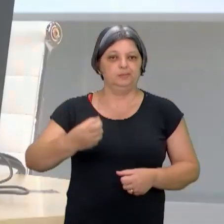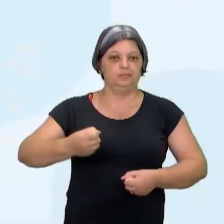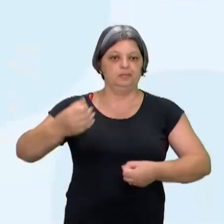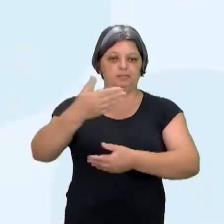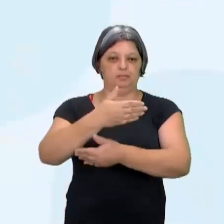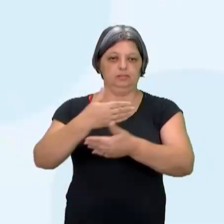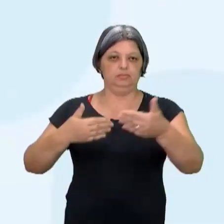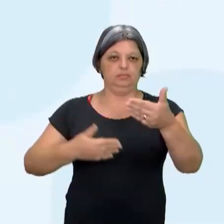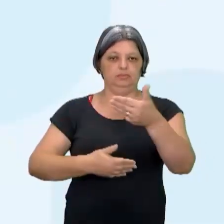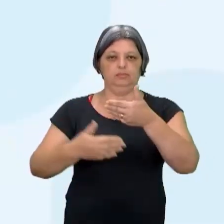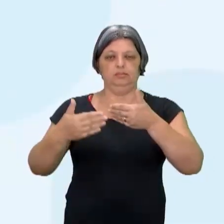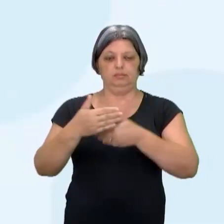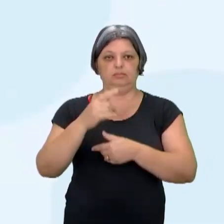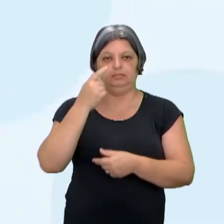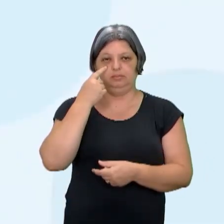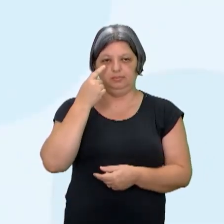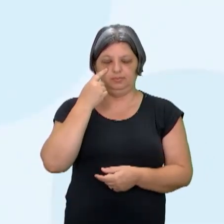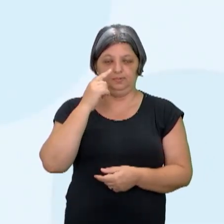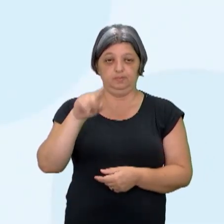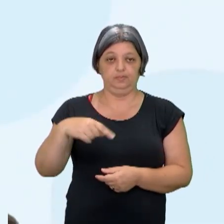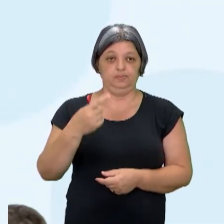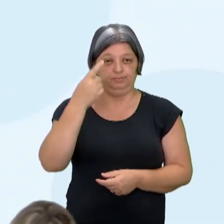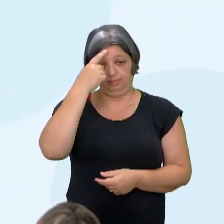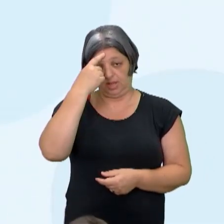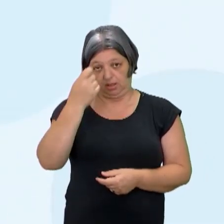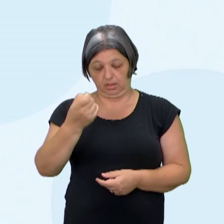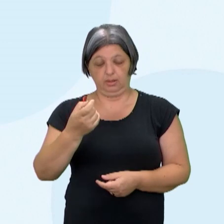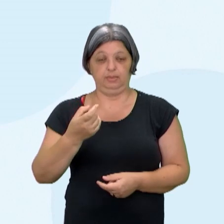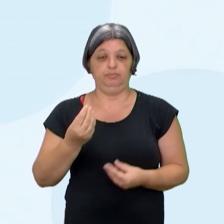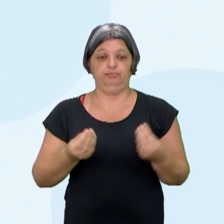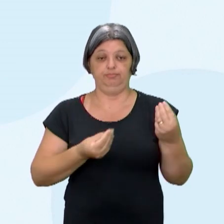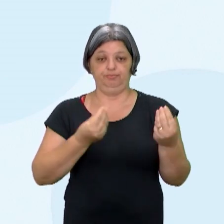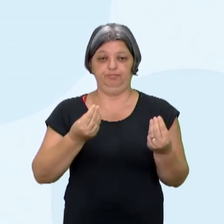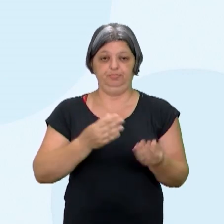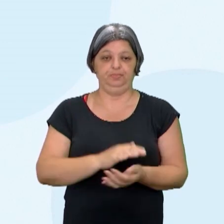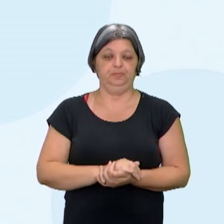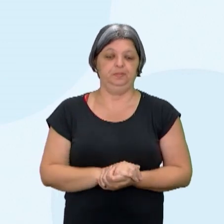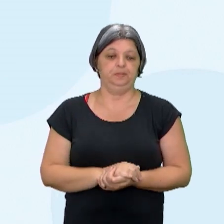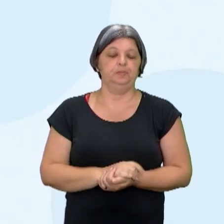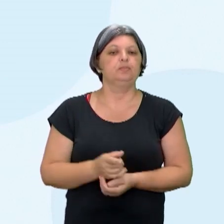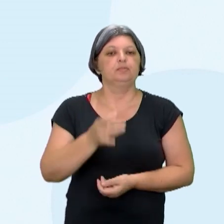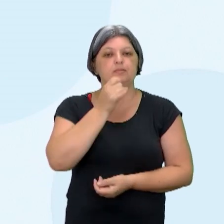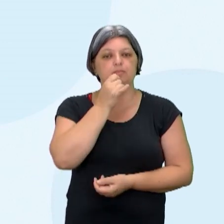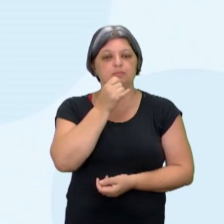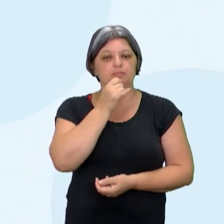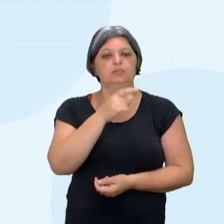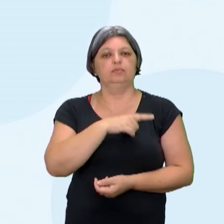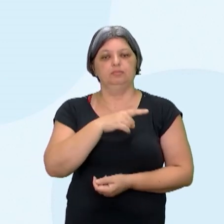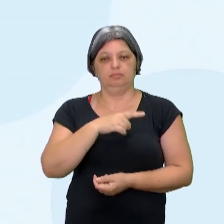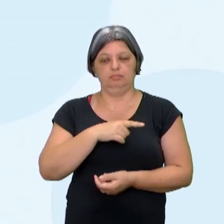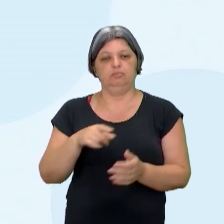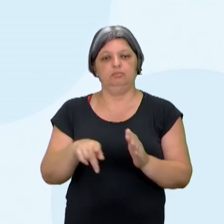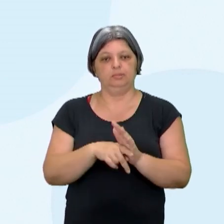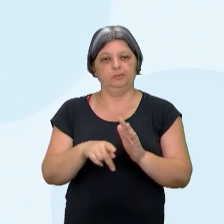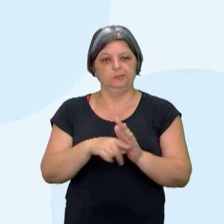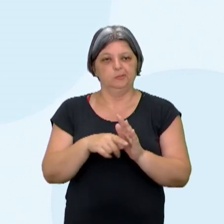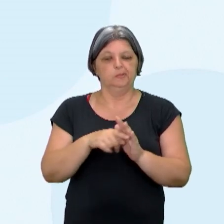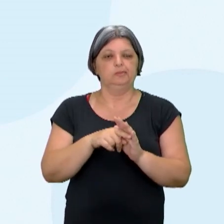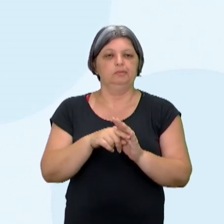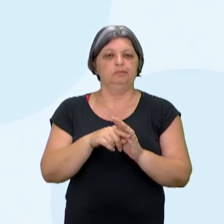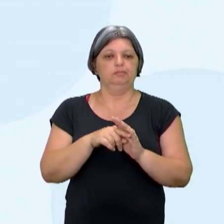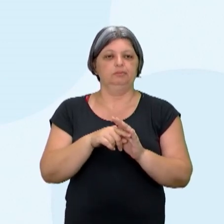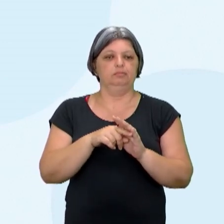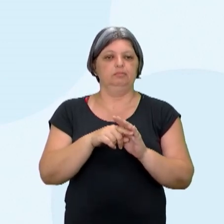próximo ainda não, mas vamos ver o próximo para vocês terem uma ideia. Nesse aqui, por exemplo, tem um alinhamento vertical do vice-diretor